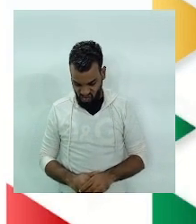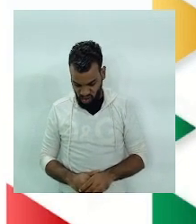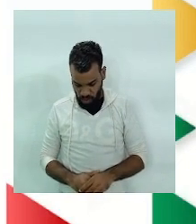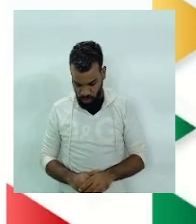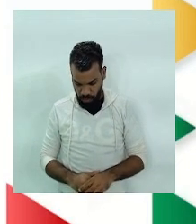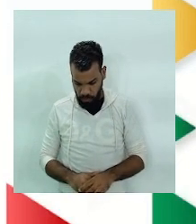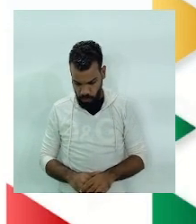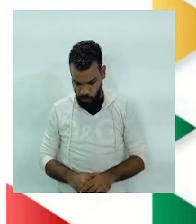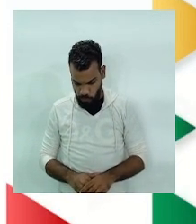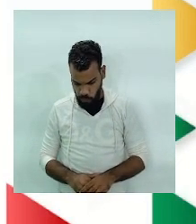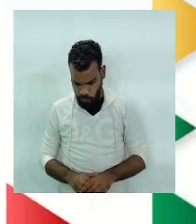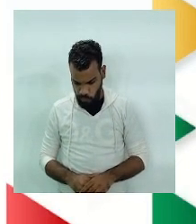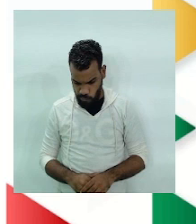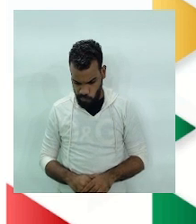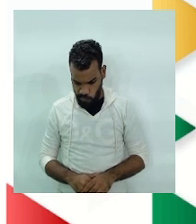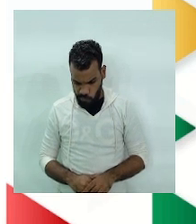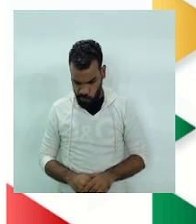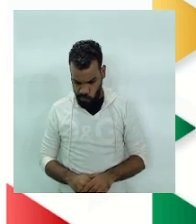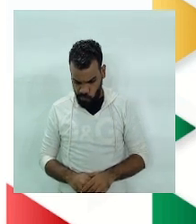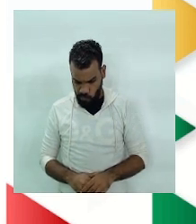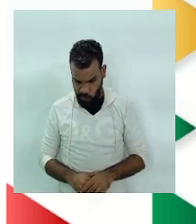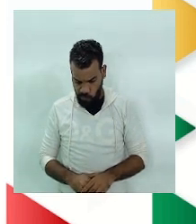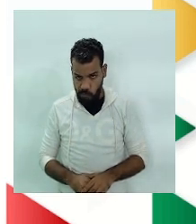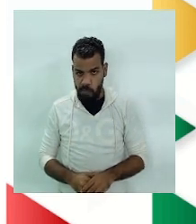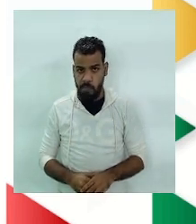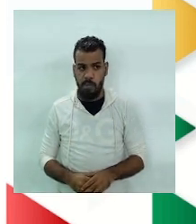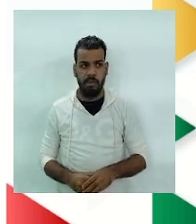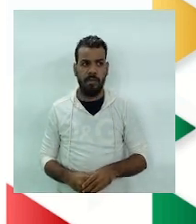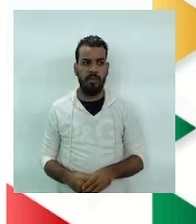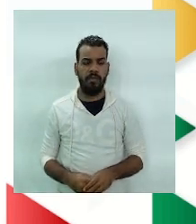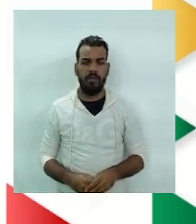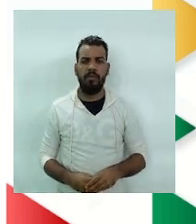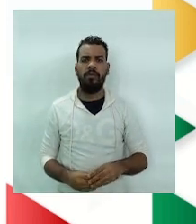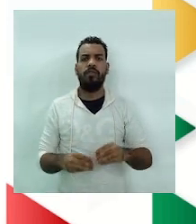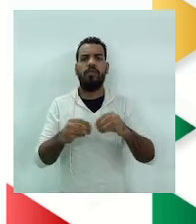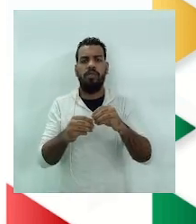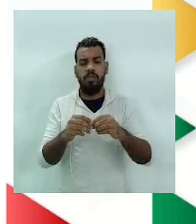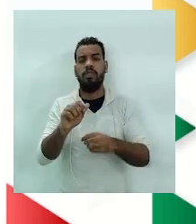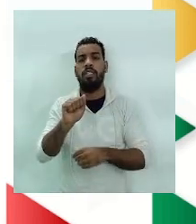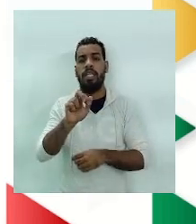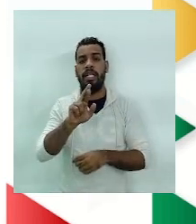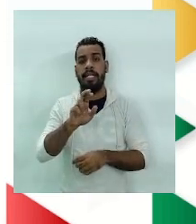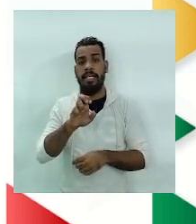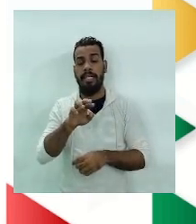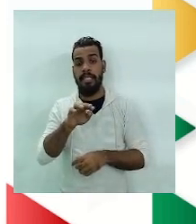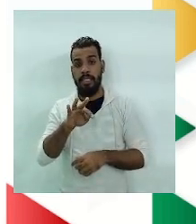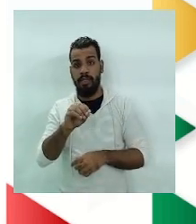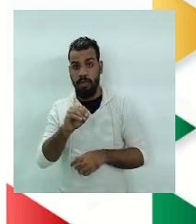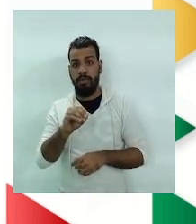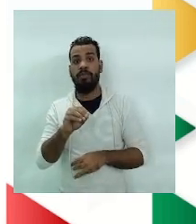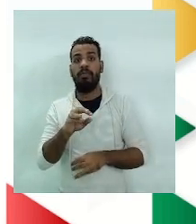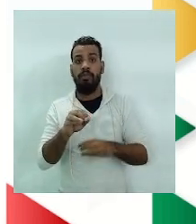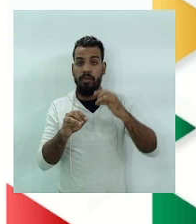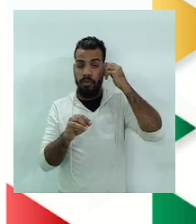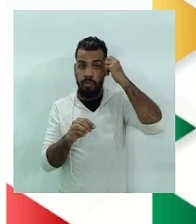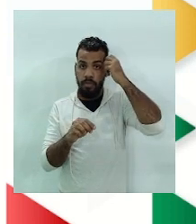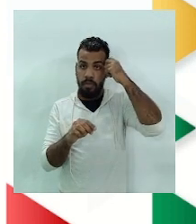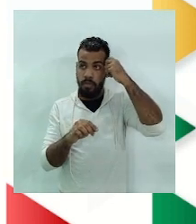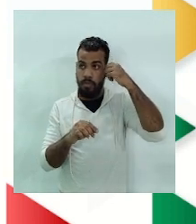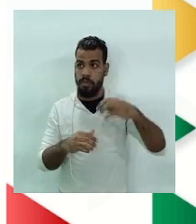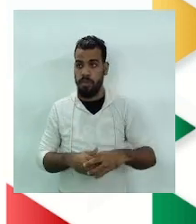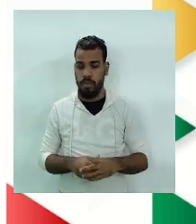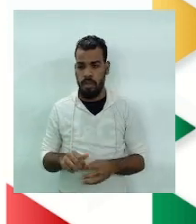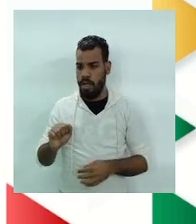Nós podemos observar o arenito, o argilito e o calcário. No arenito é formado por grãos de quartzo.